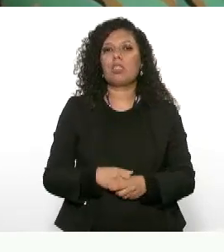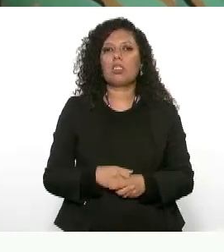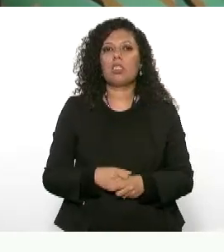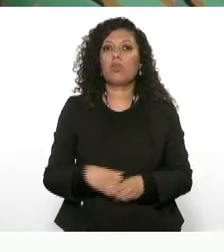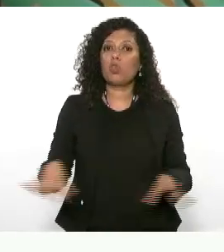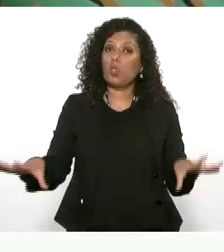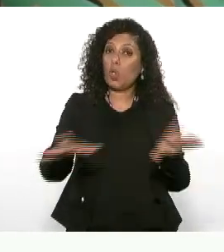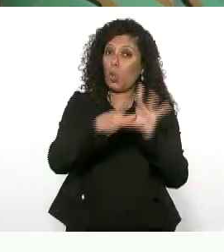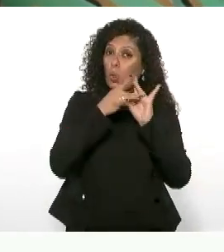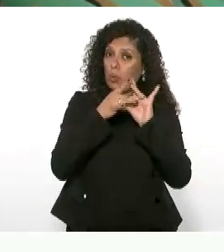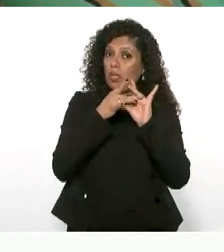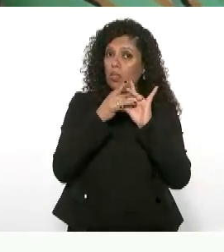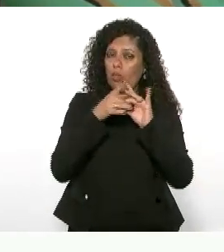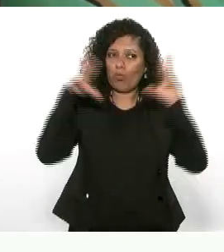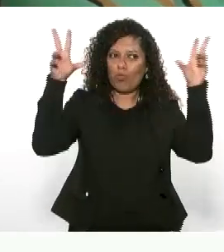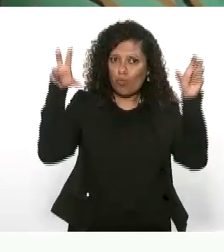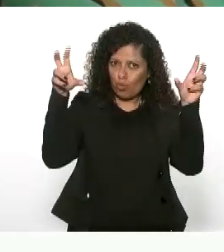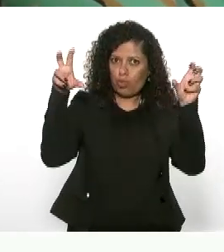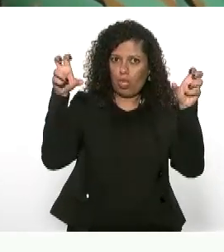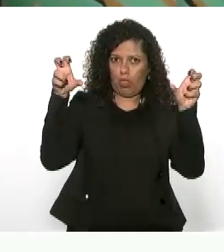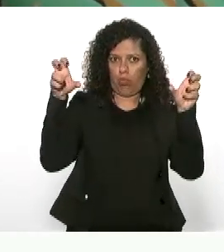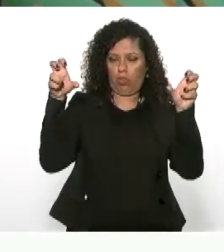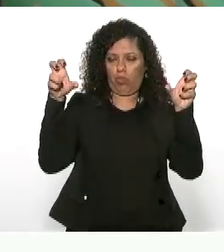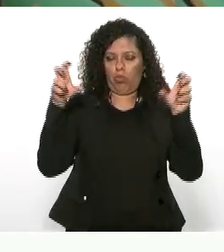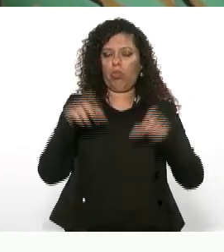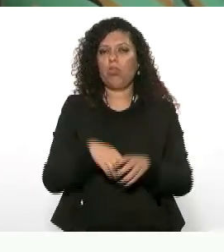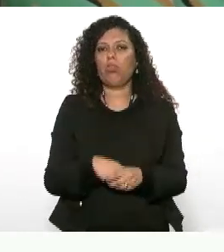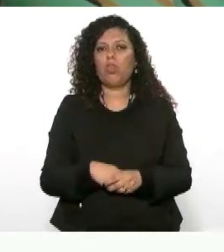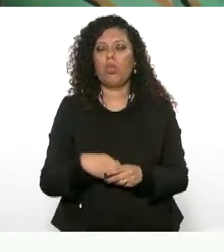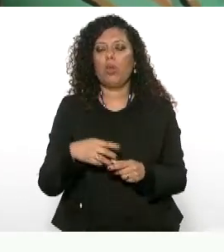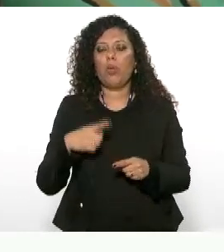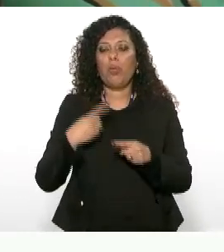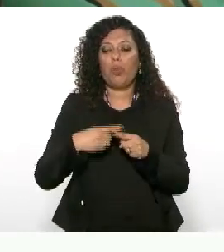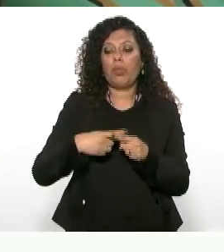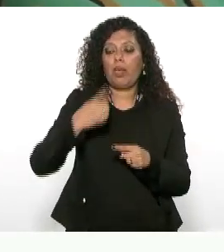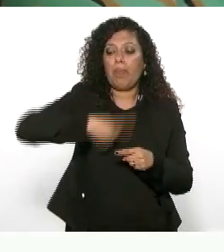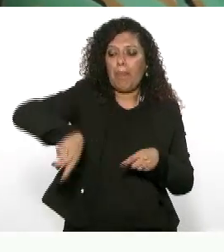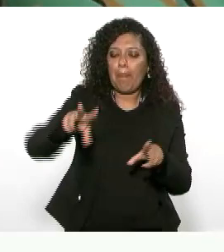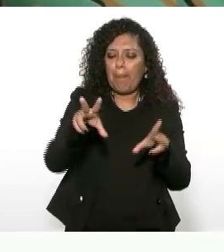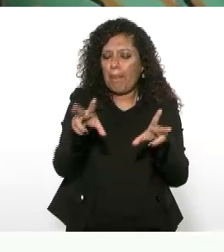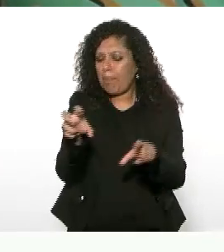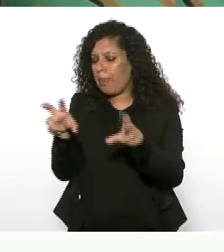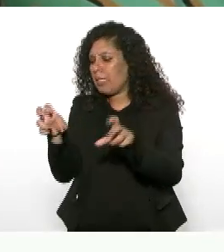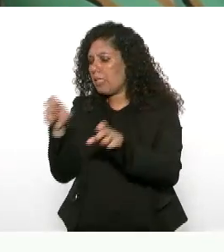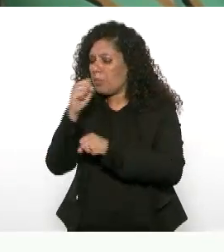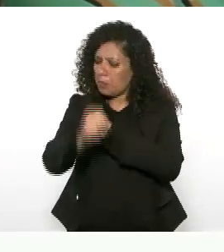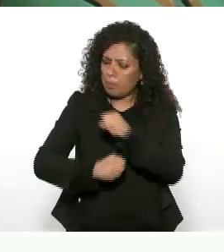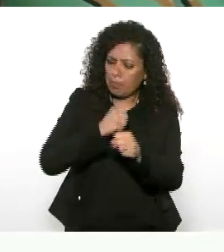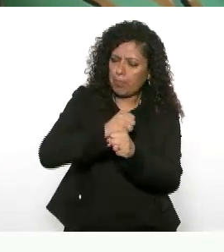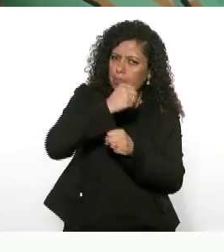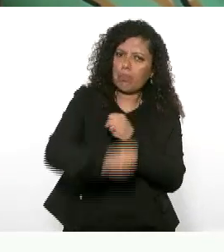conciliar esses termos de forma muito apropriada. Percebemos que, ao longo do tempo, né,